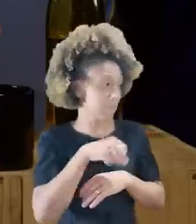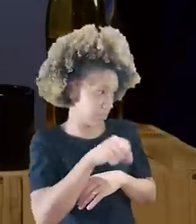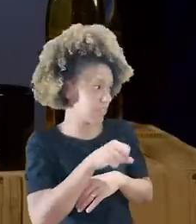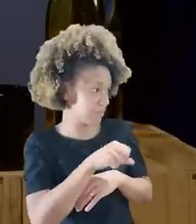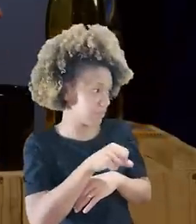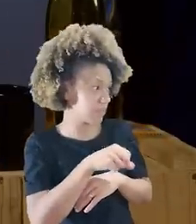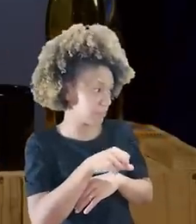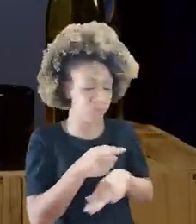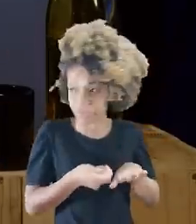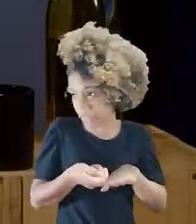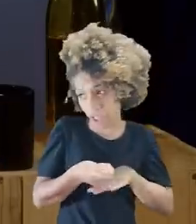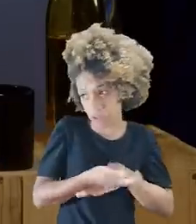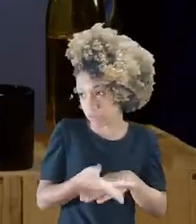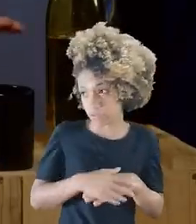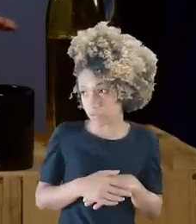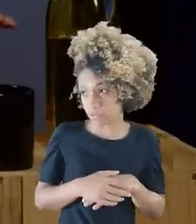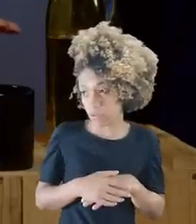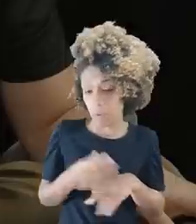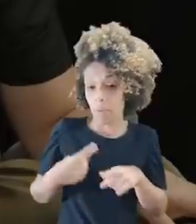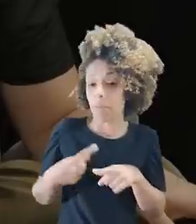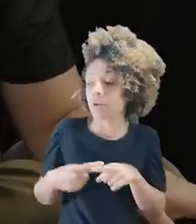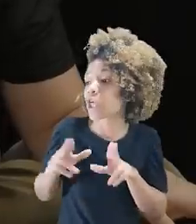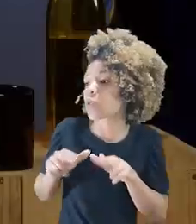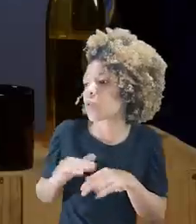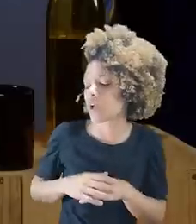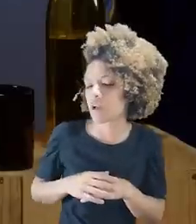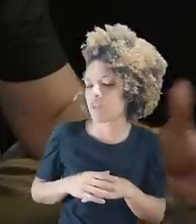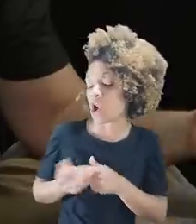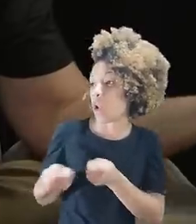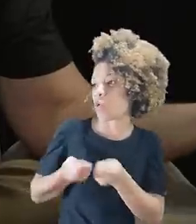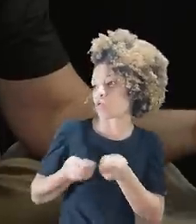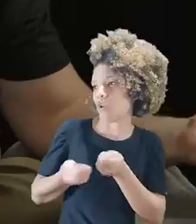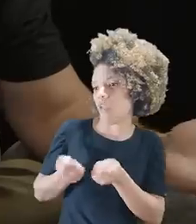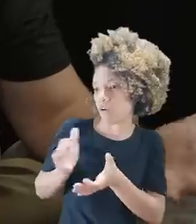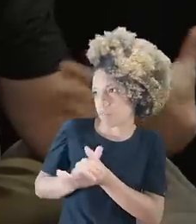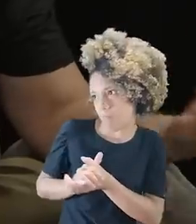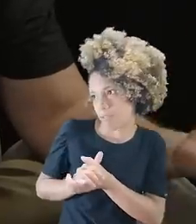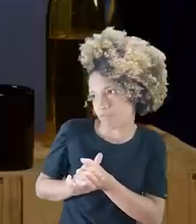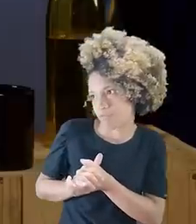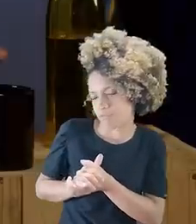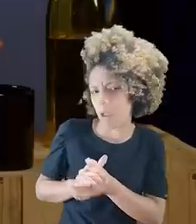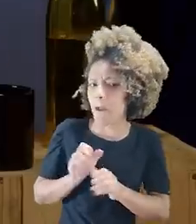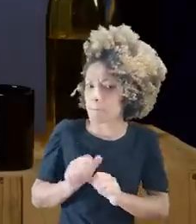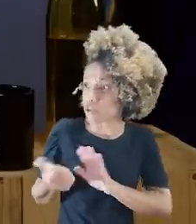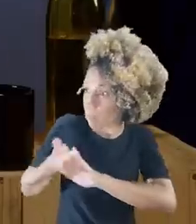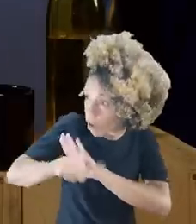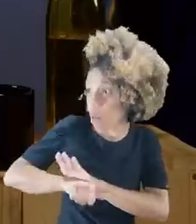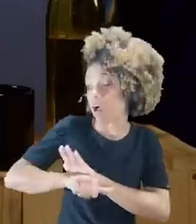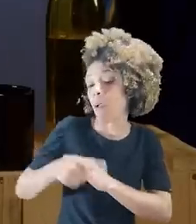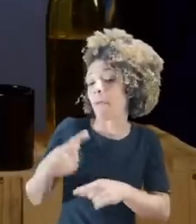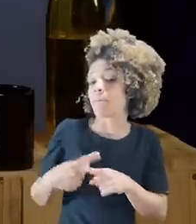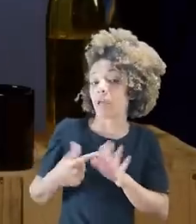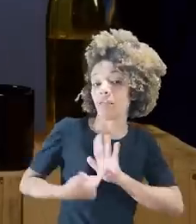maneira então mas é porque de alguma maneira tem muita gente ganhando dinheiro com a exposição tem muita gente ganhou tua vida com uma exposição de alguma maneira certo a pessoa